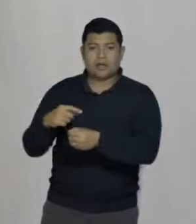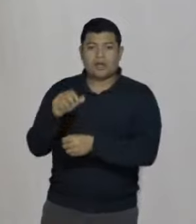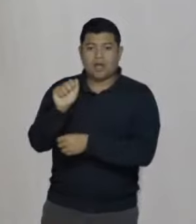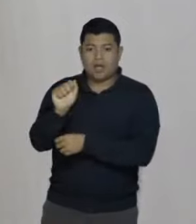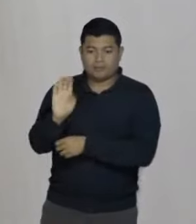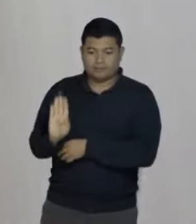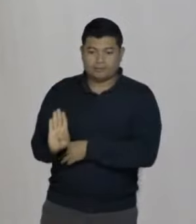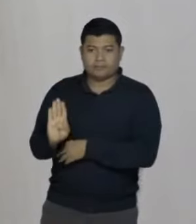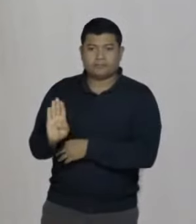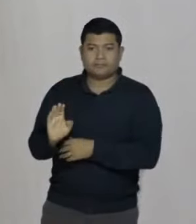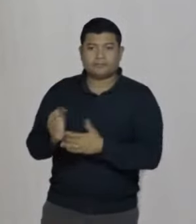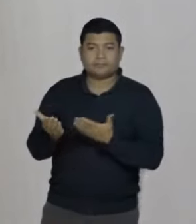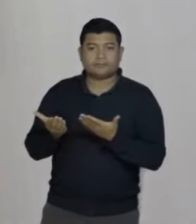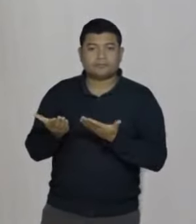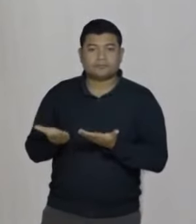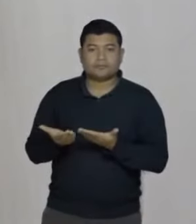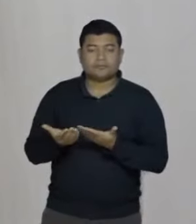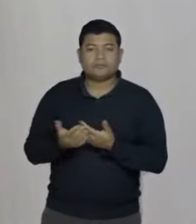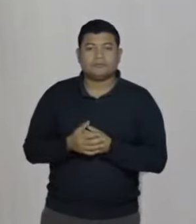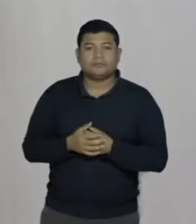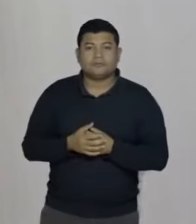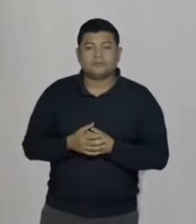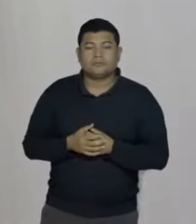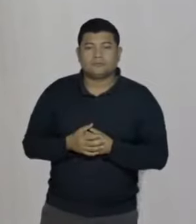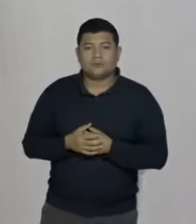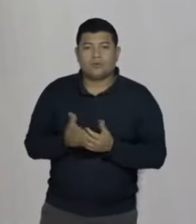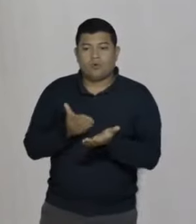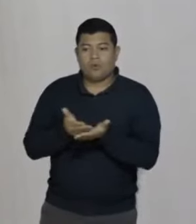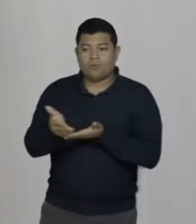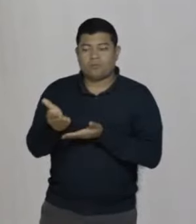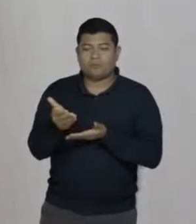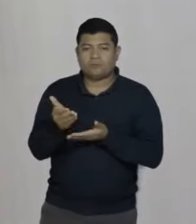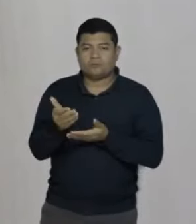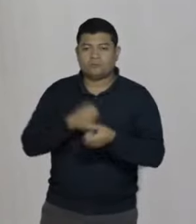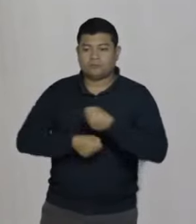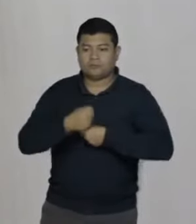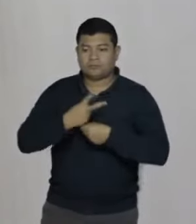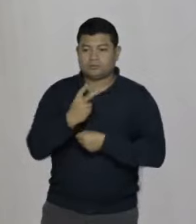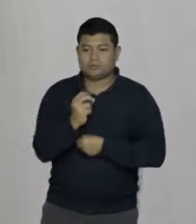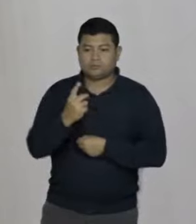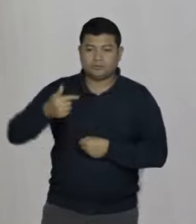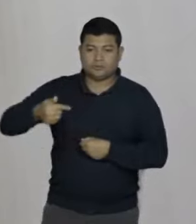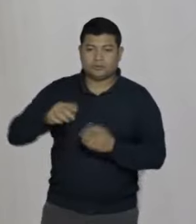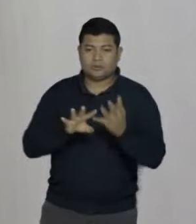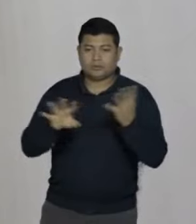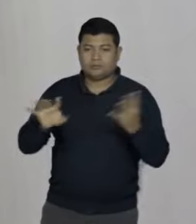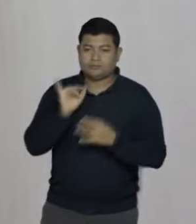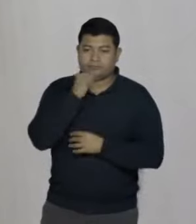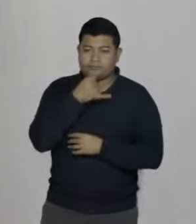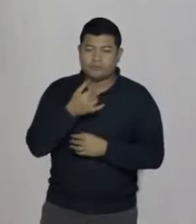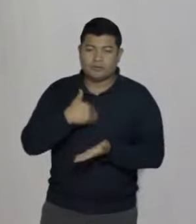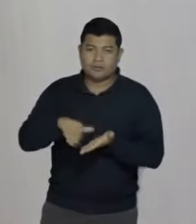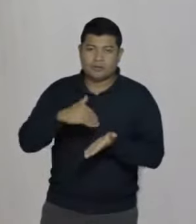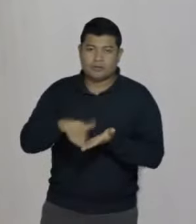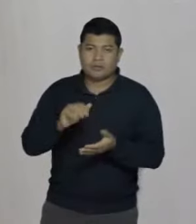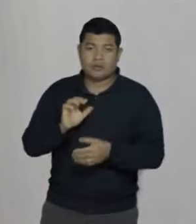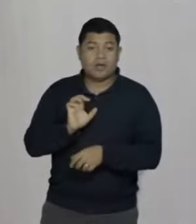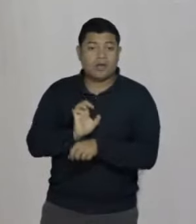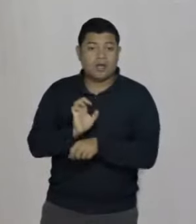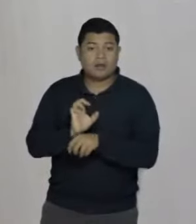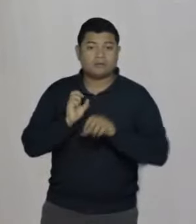2017 e agora é mesmo com uma fila de espera infelizmente a Secretaria Estadual de Educação